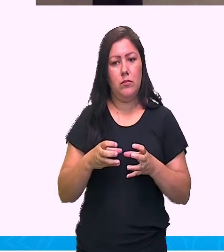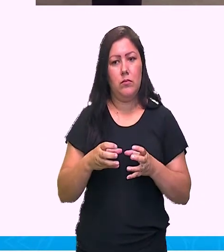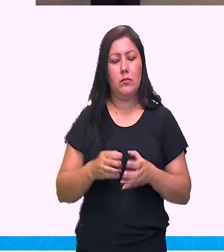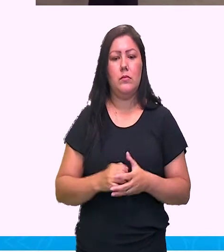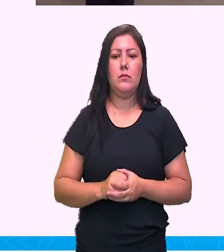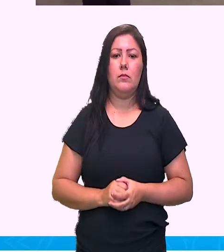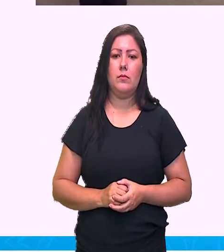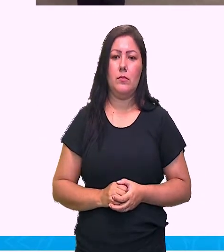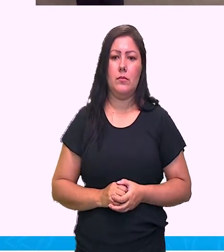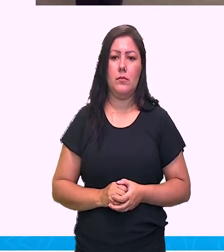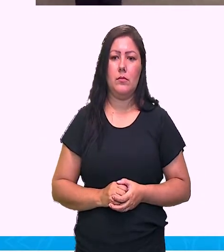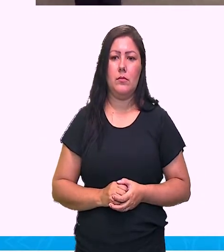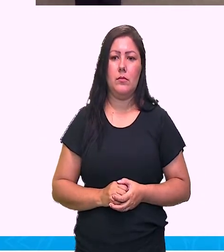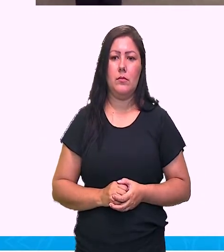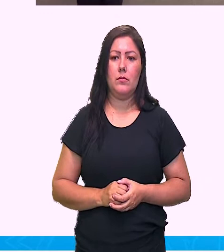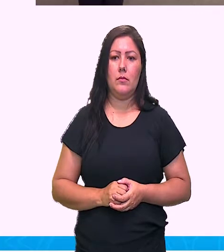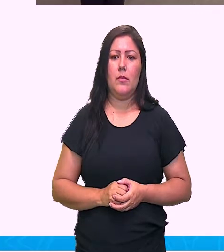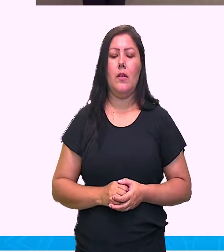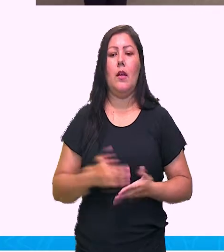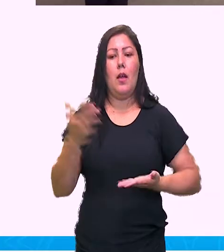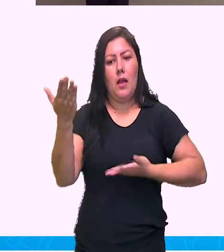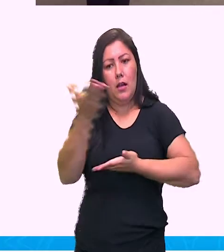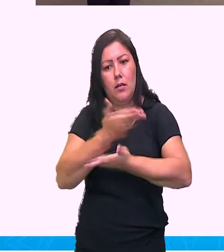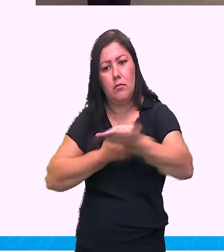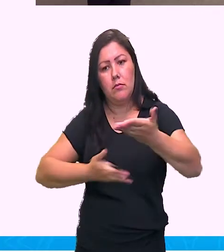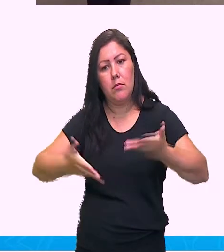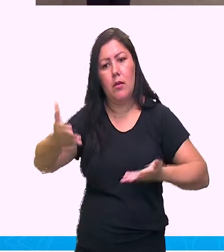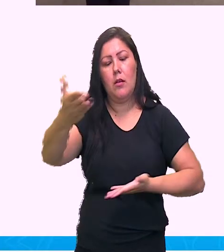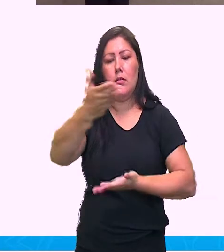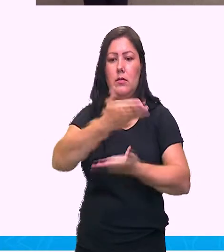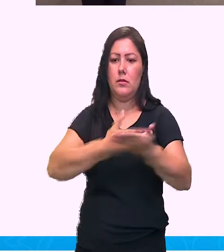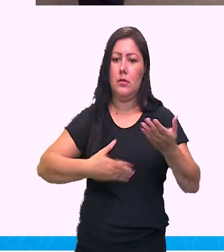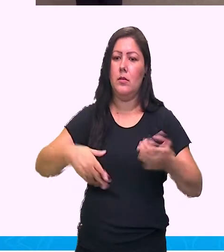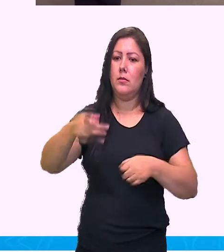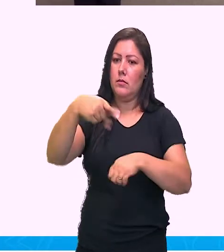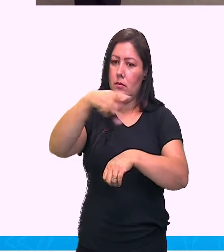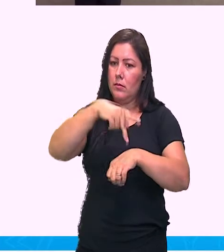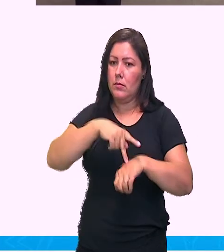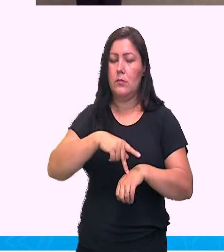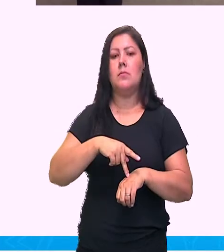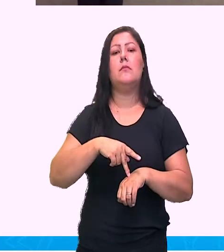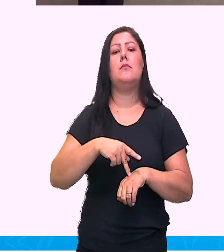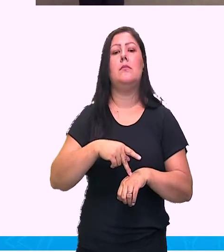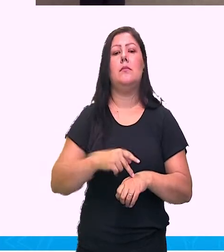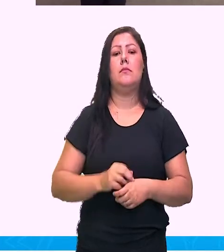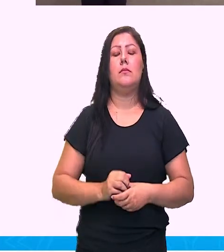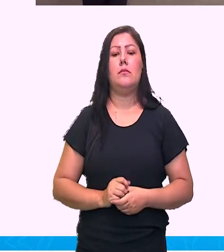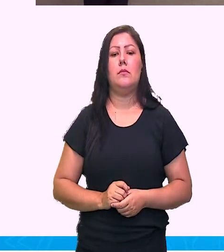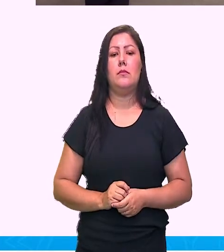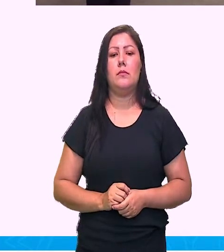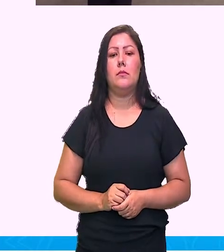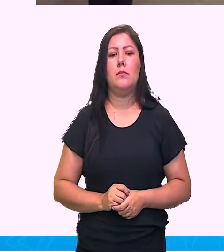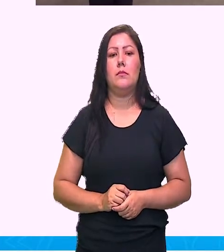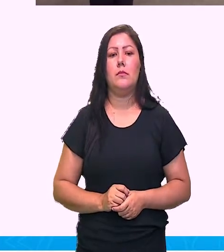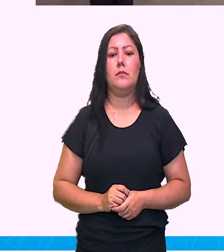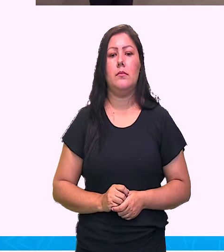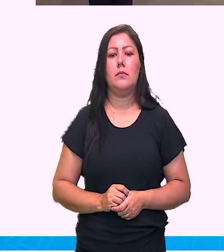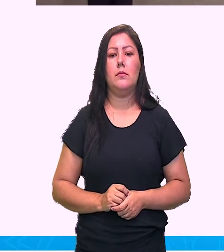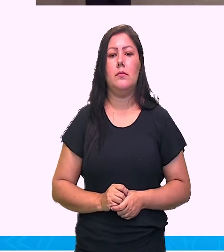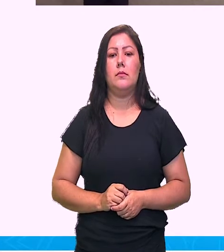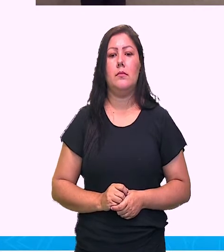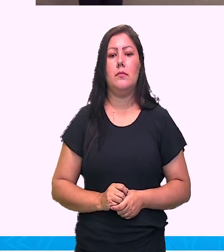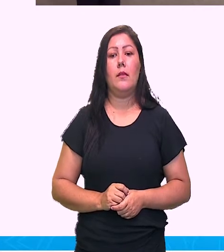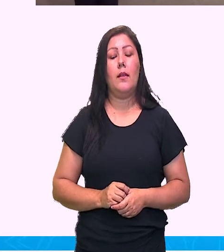mas a geopolítica, quer dizer, a relação entre esses países, ela